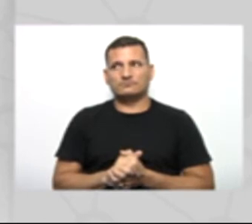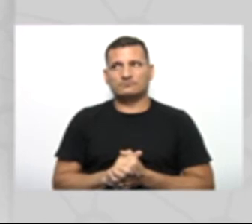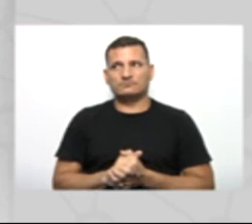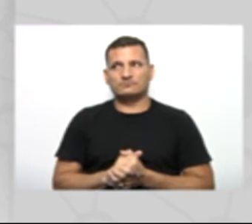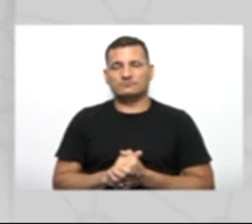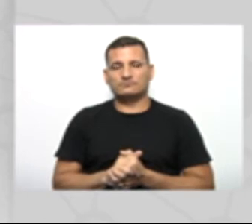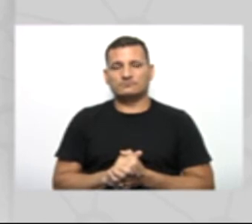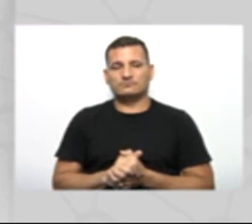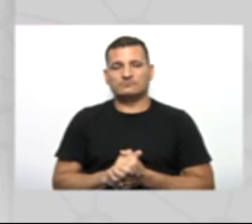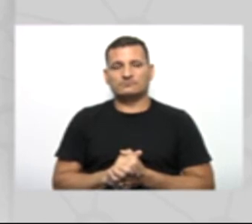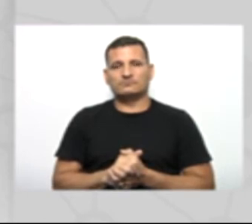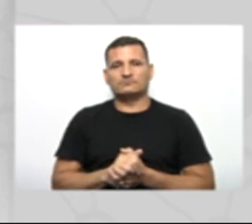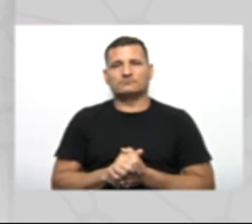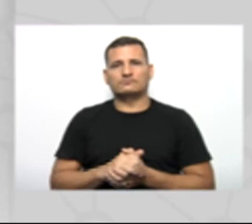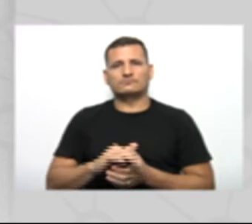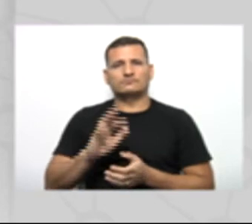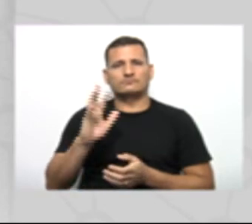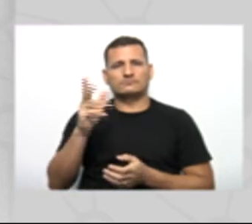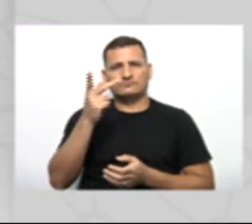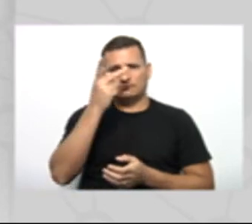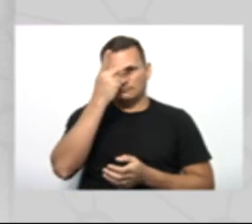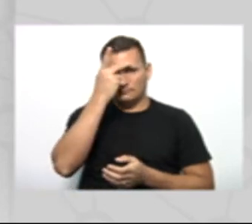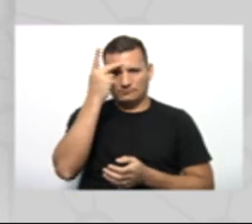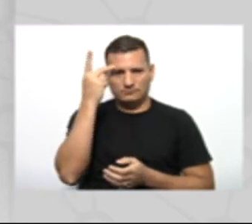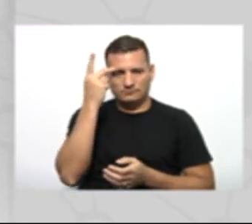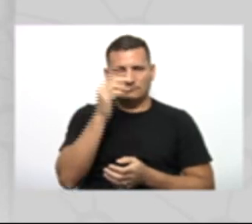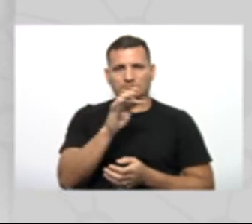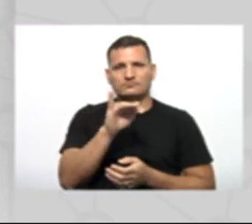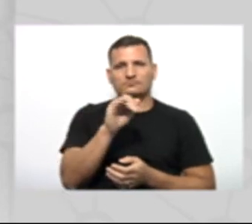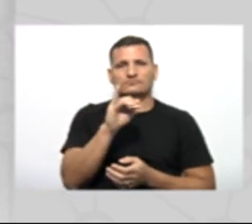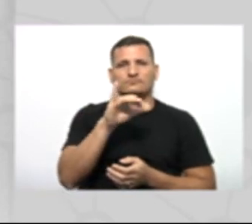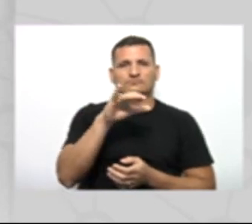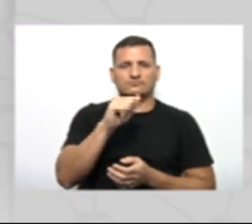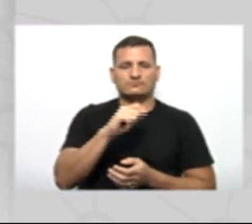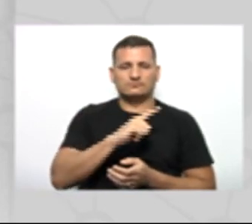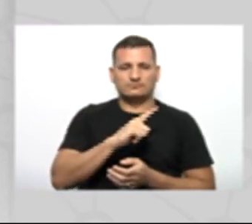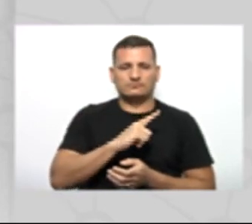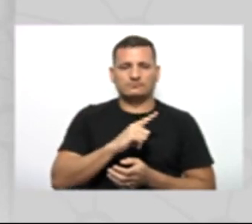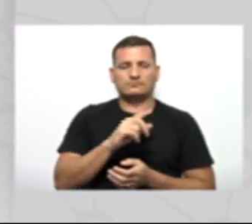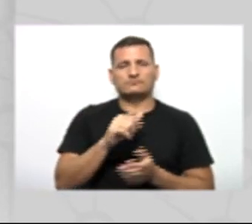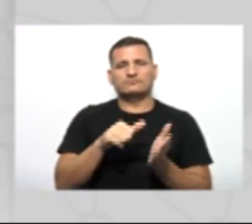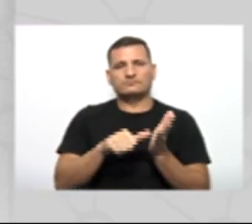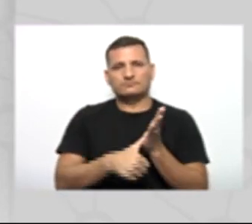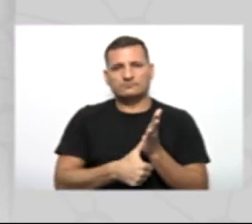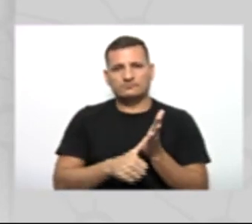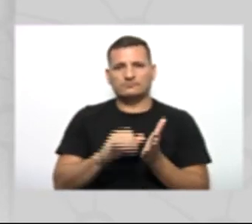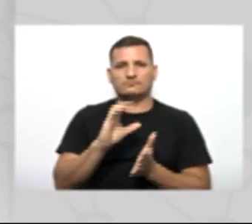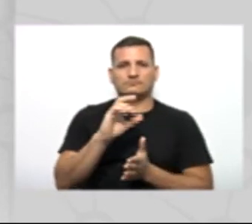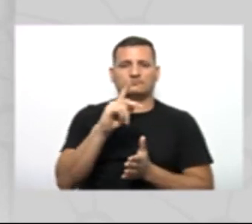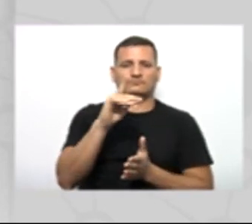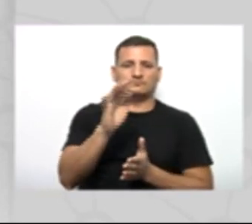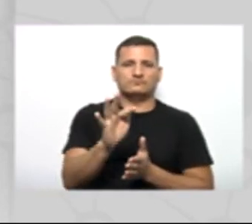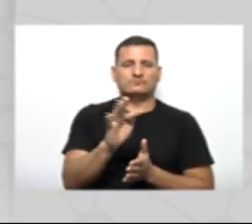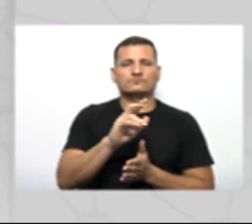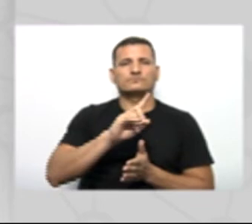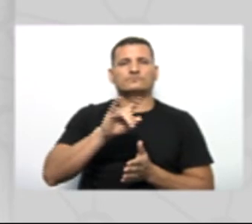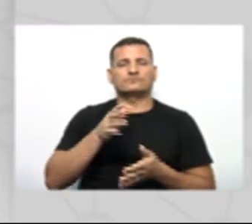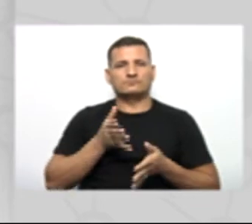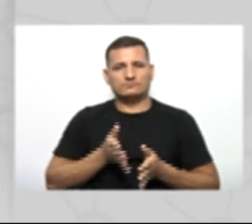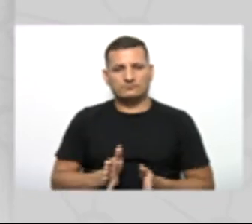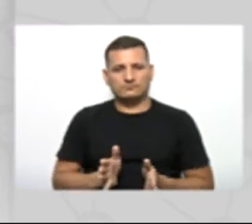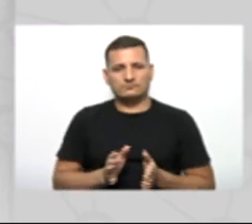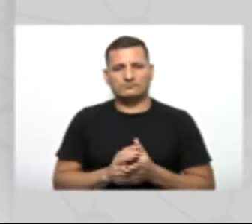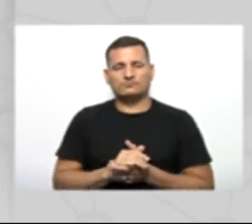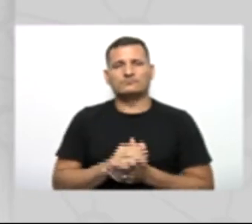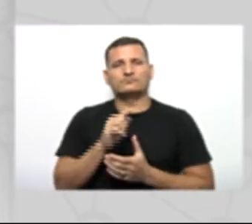Concorda que toda pessoa física tem RG, CPF, data de nascimento? Tem, não tem? Beleza. Essa pessoa física, ela vai ter